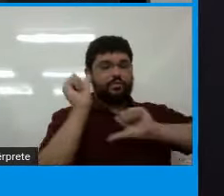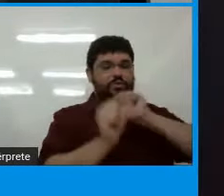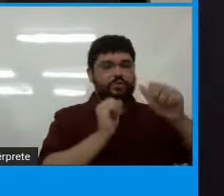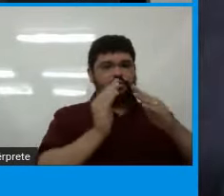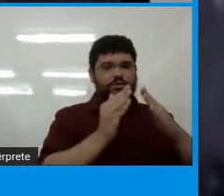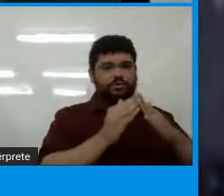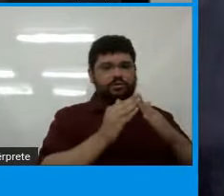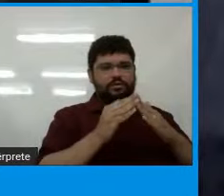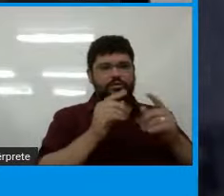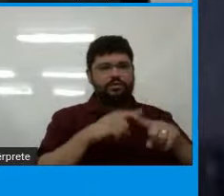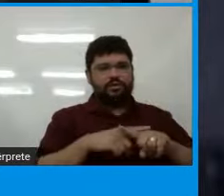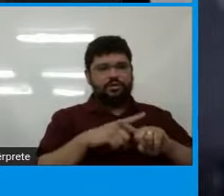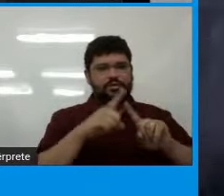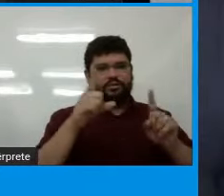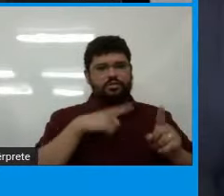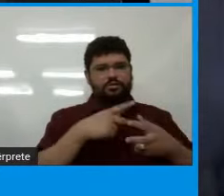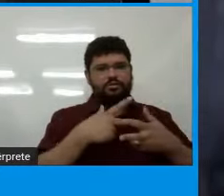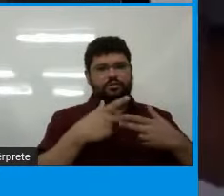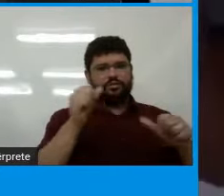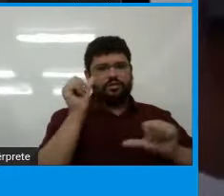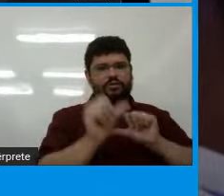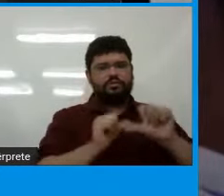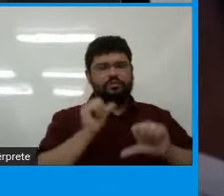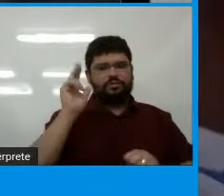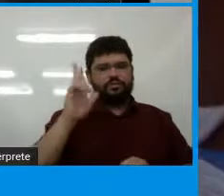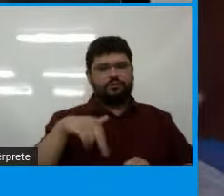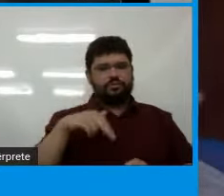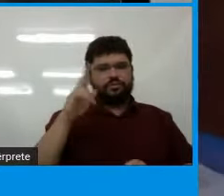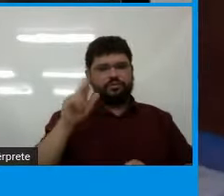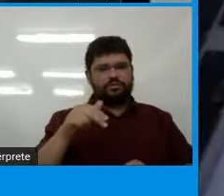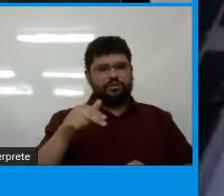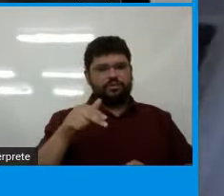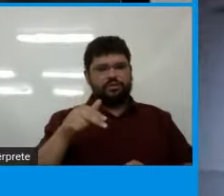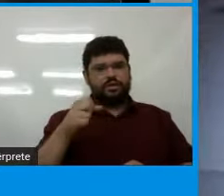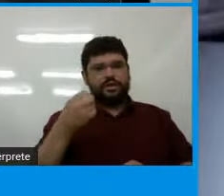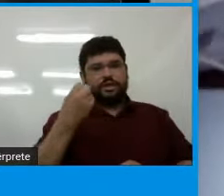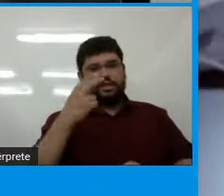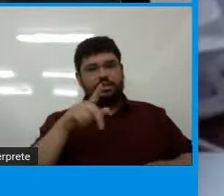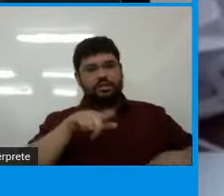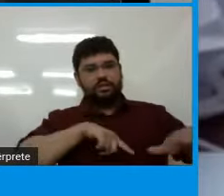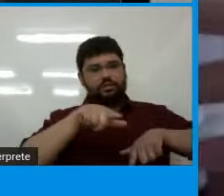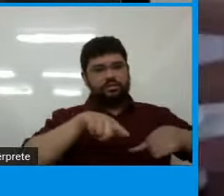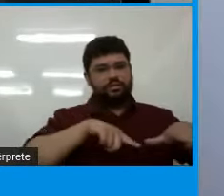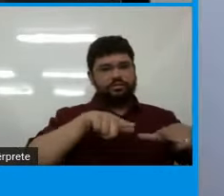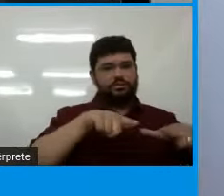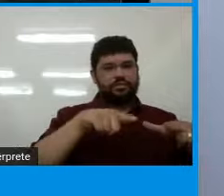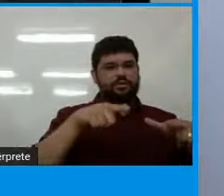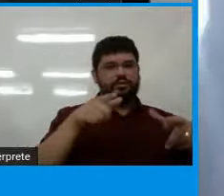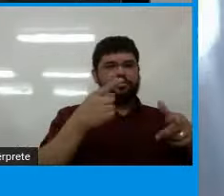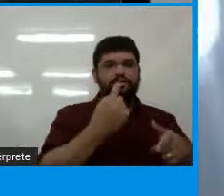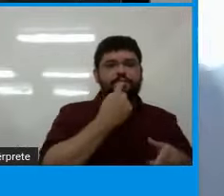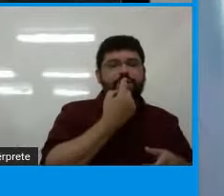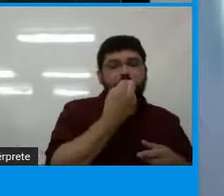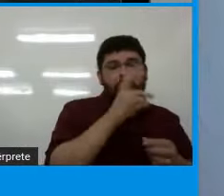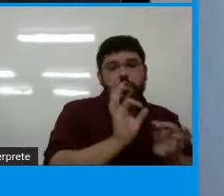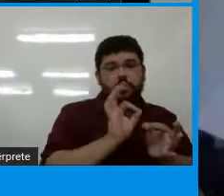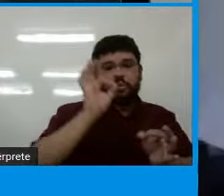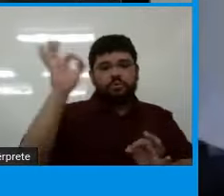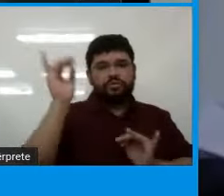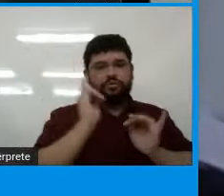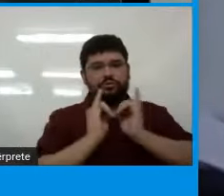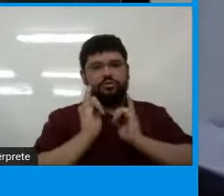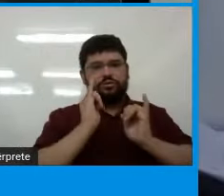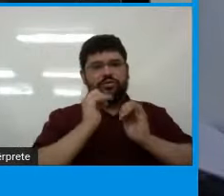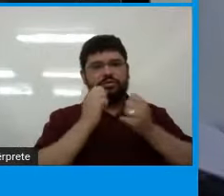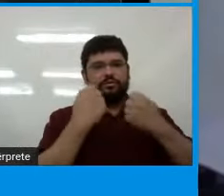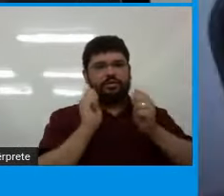uma coisa que não se altera, seja em cima do tablado ou longe conectado. É o poder de